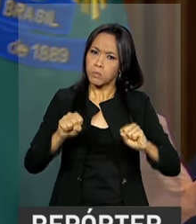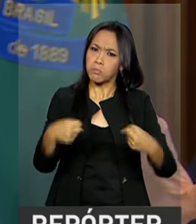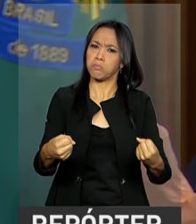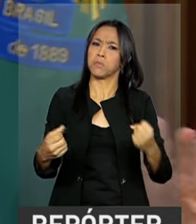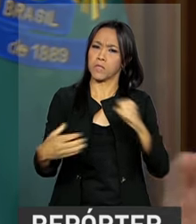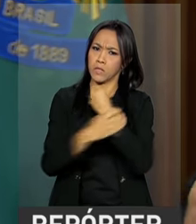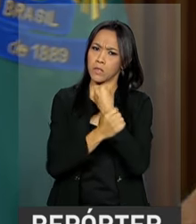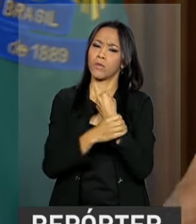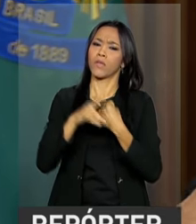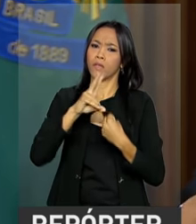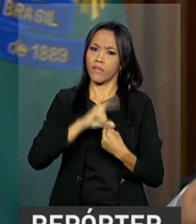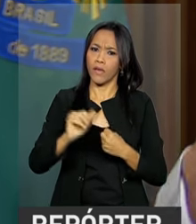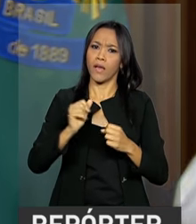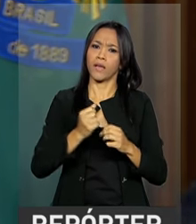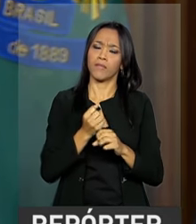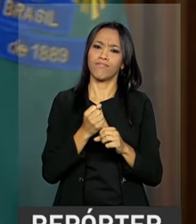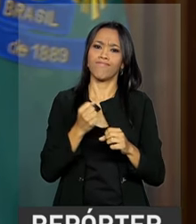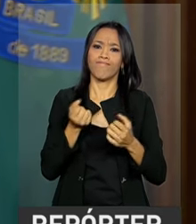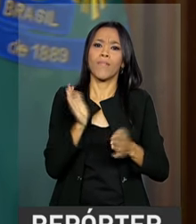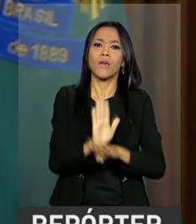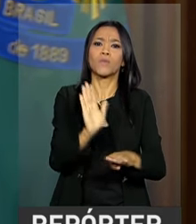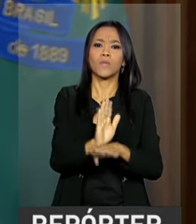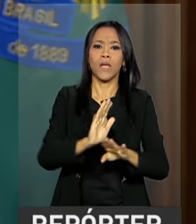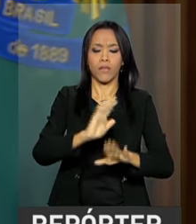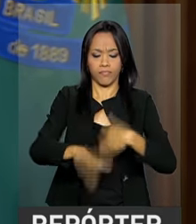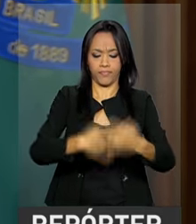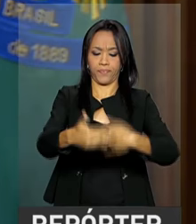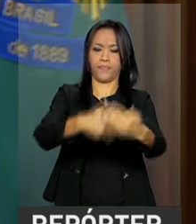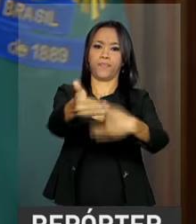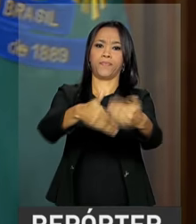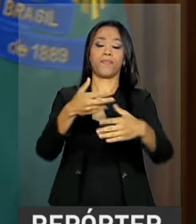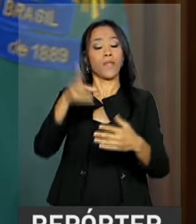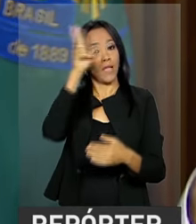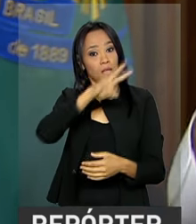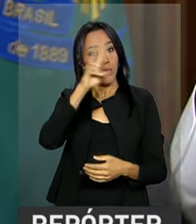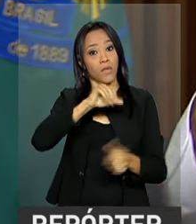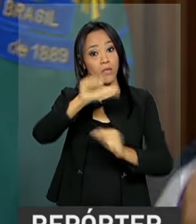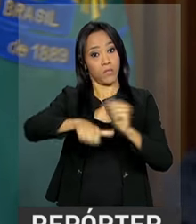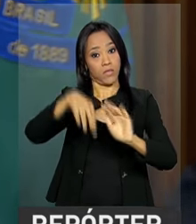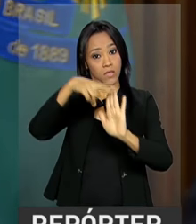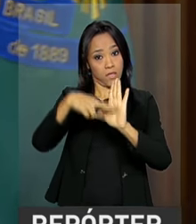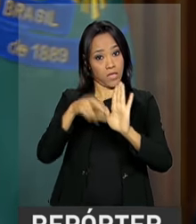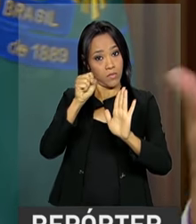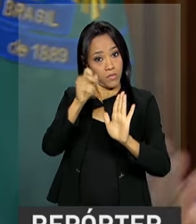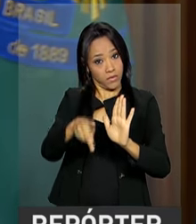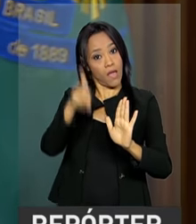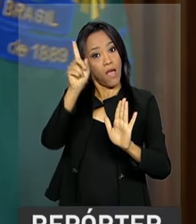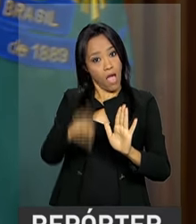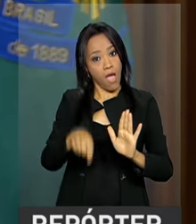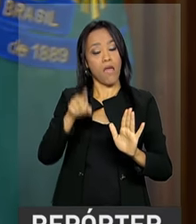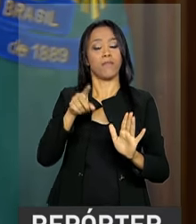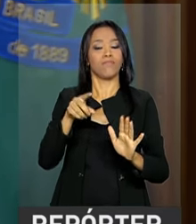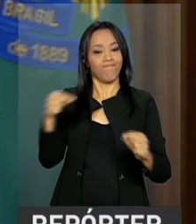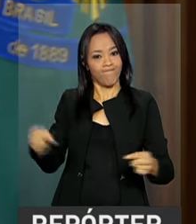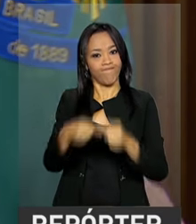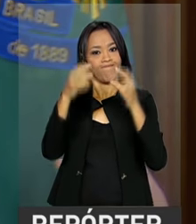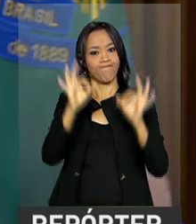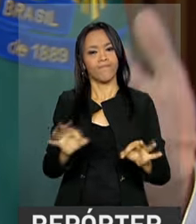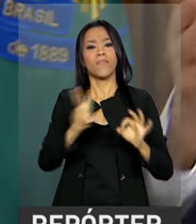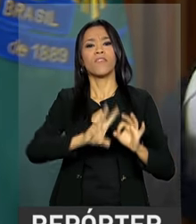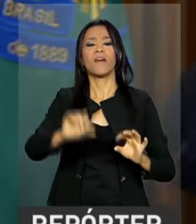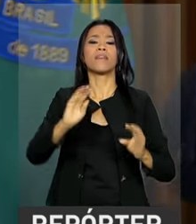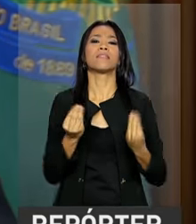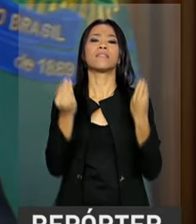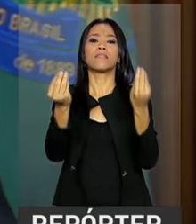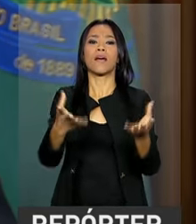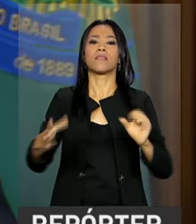que vão garantir um longo período de crescimento e lembrou que a reforma da previdência será justa e adequada e vai trazer segurança ao